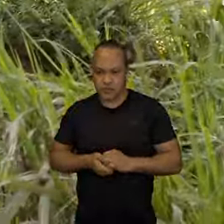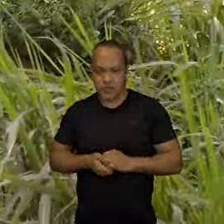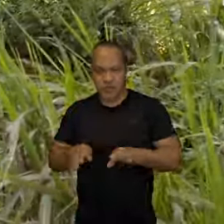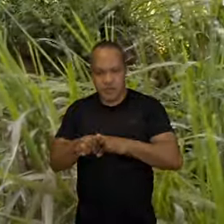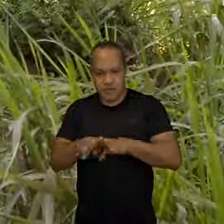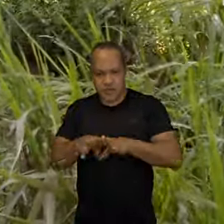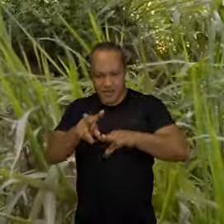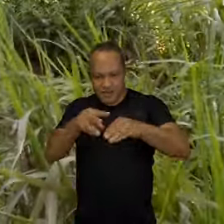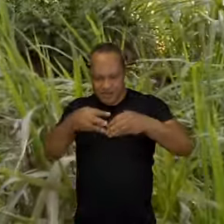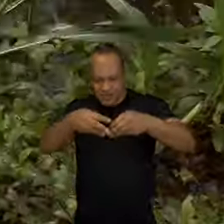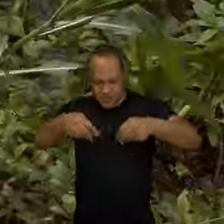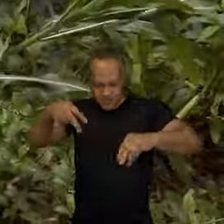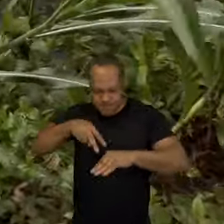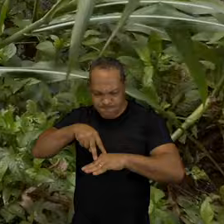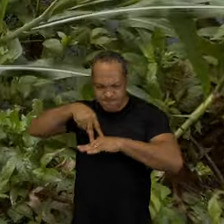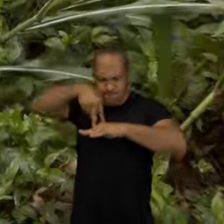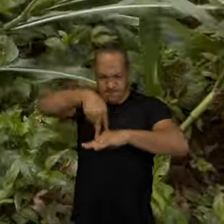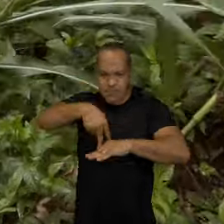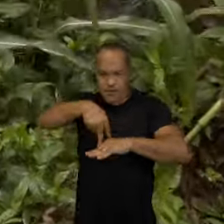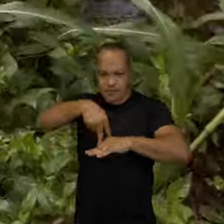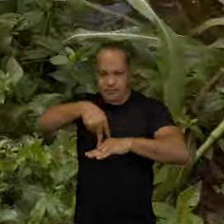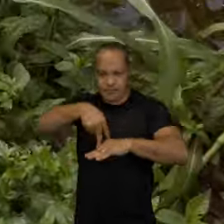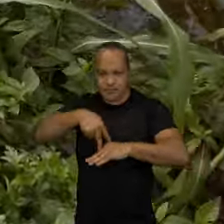e da terra firme